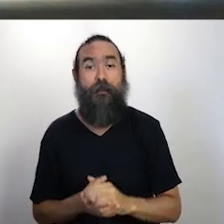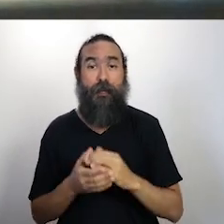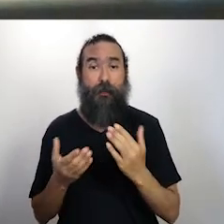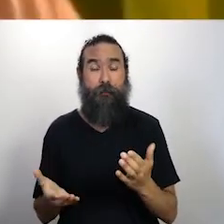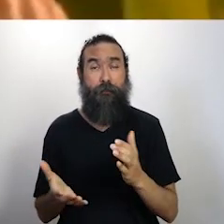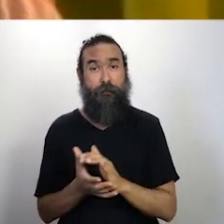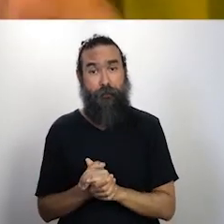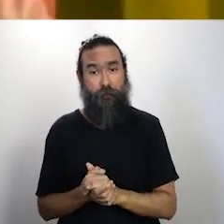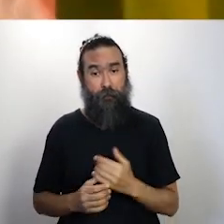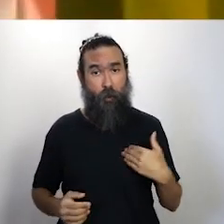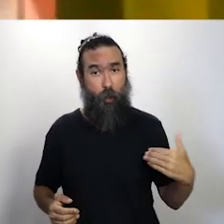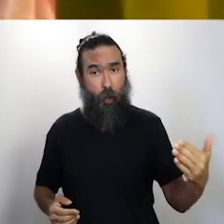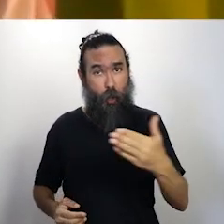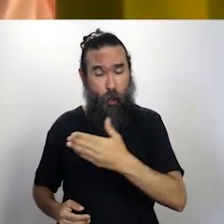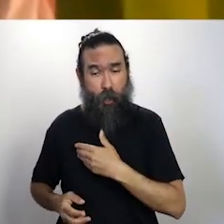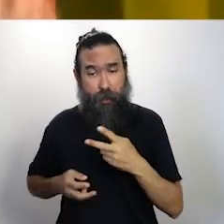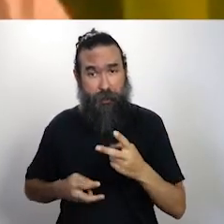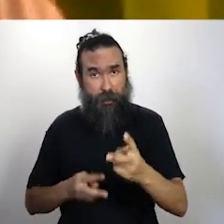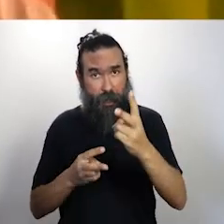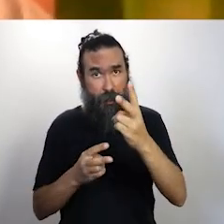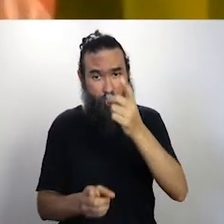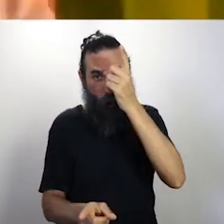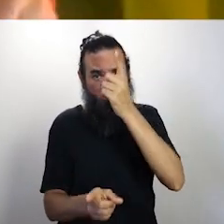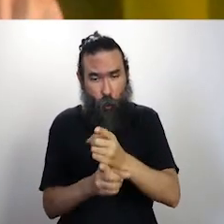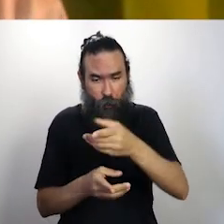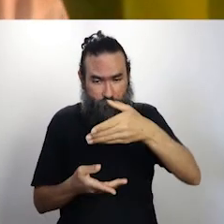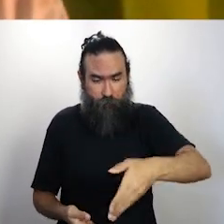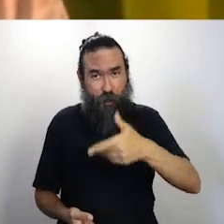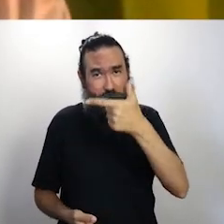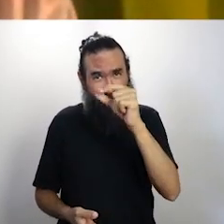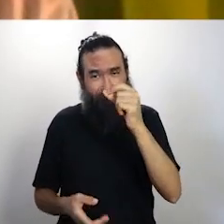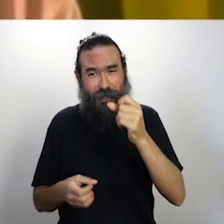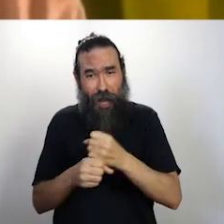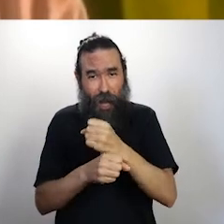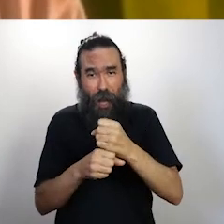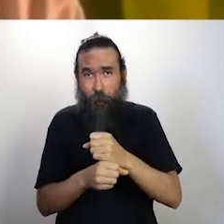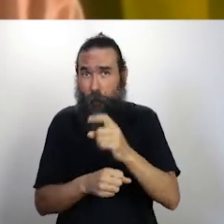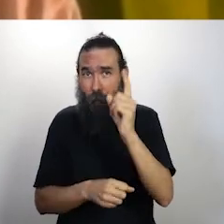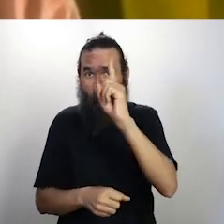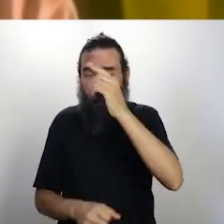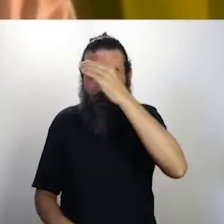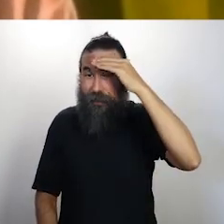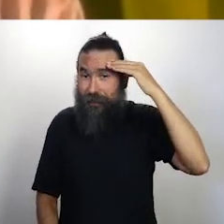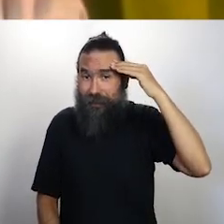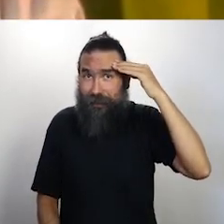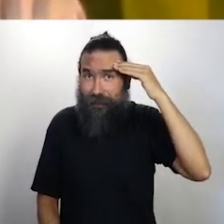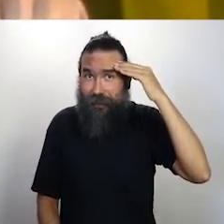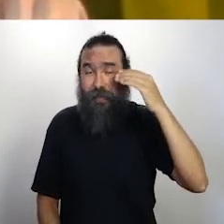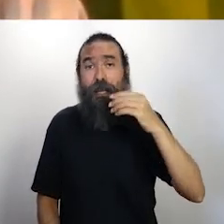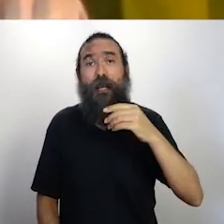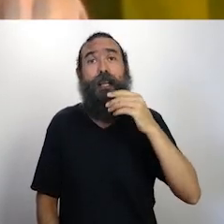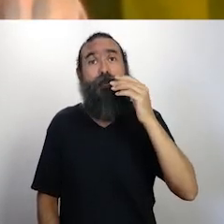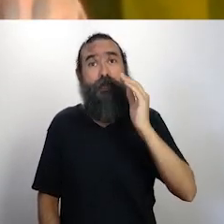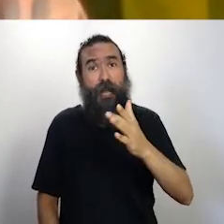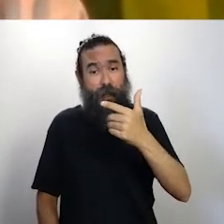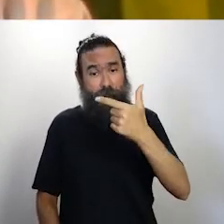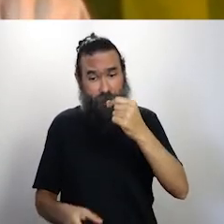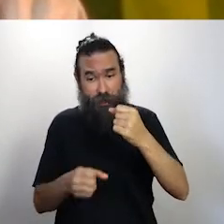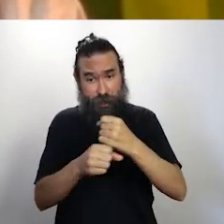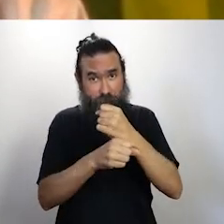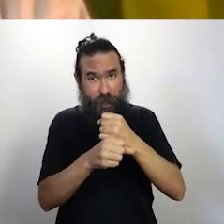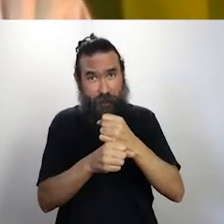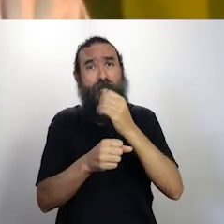a gente sempre nesses encontros nesses 20 anos não esquecendo isso acho que a gente passou por todas as